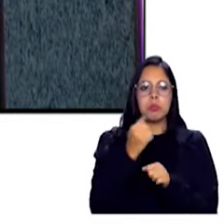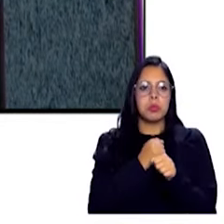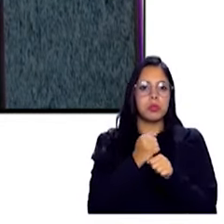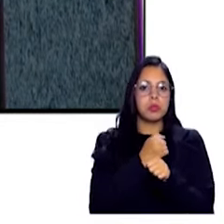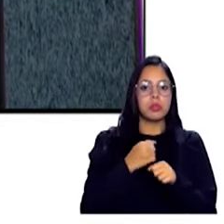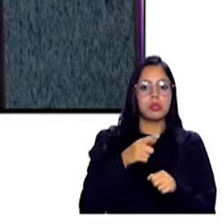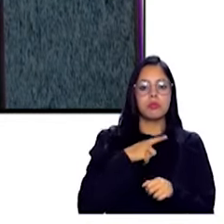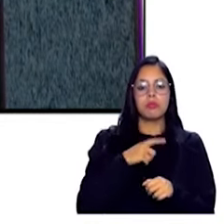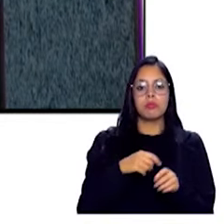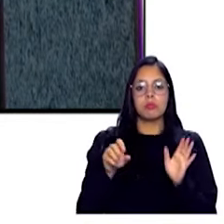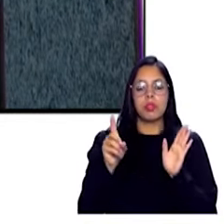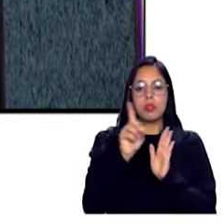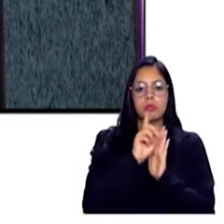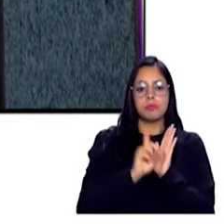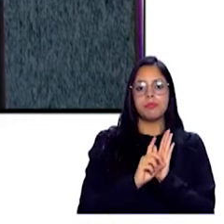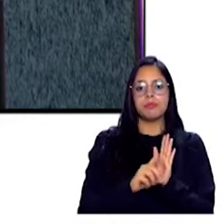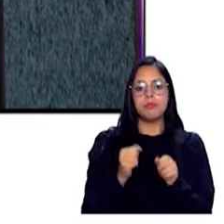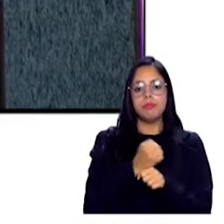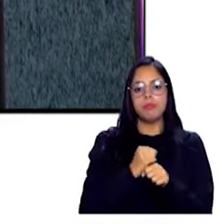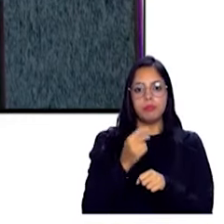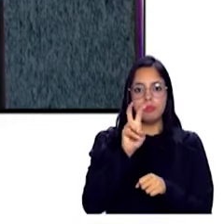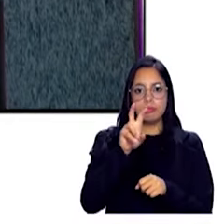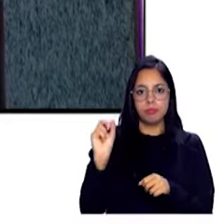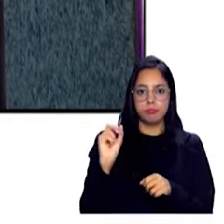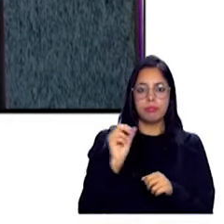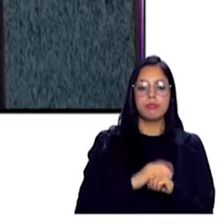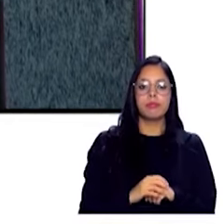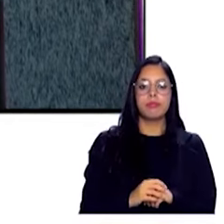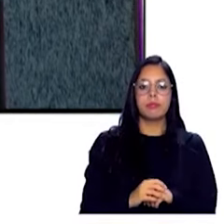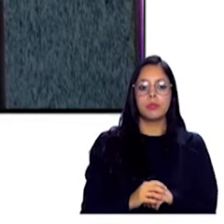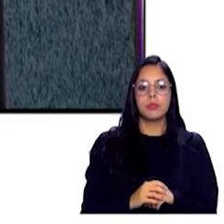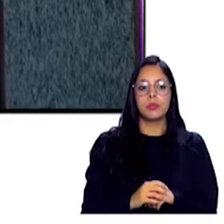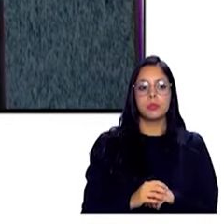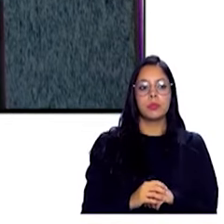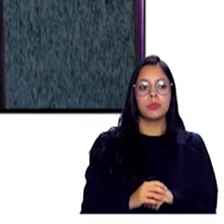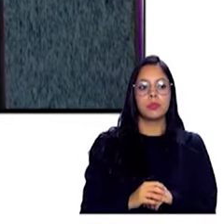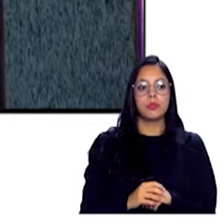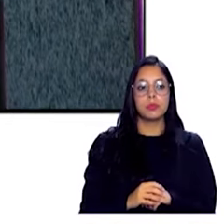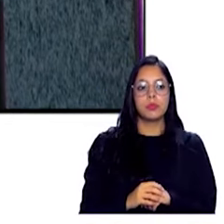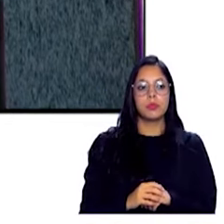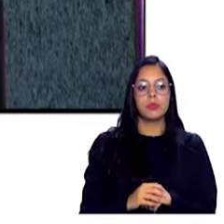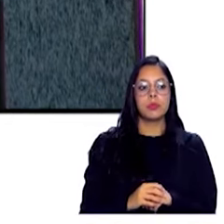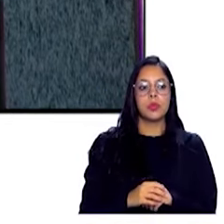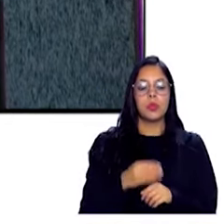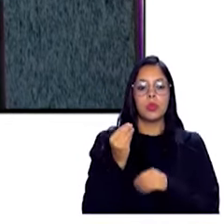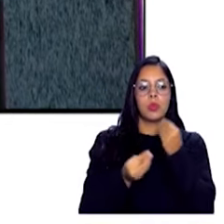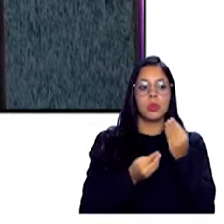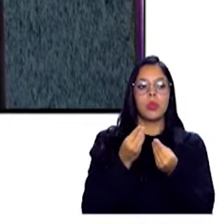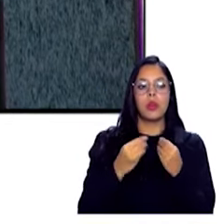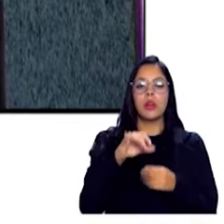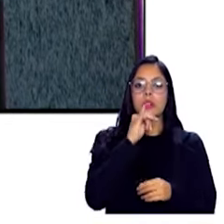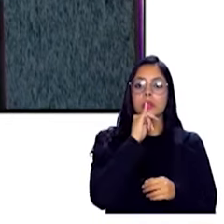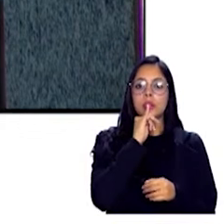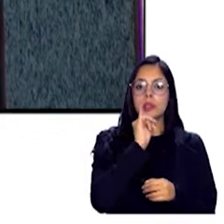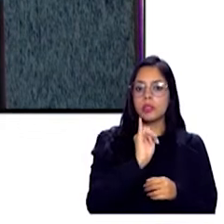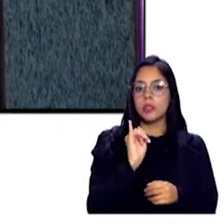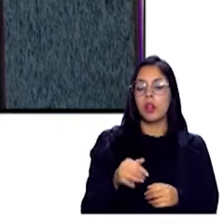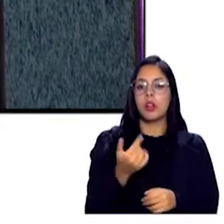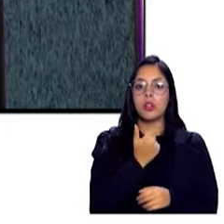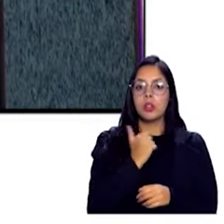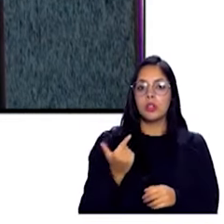década de 50 como se como se ele não